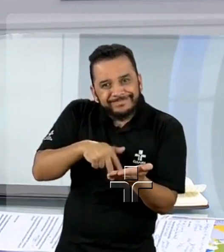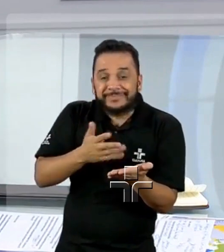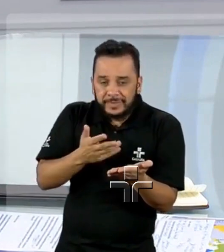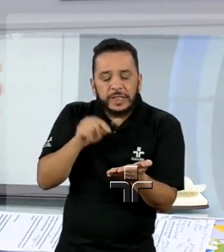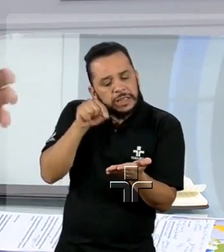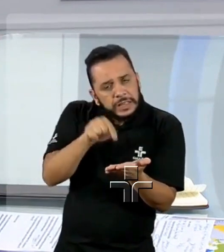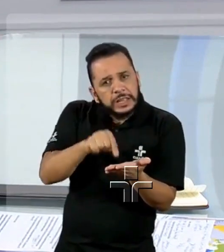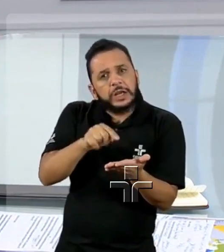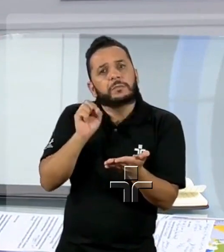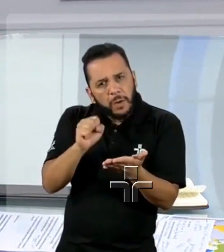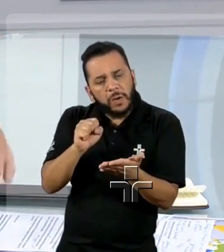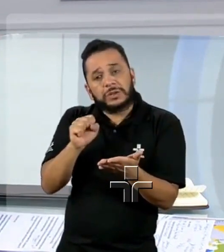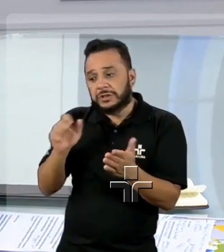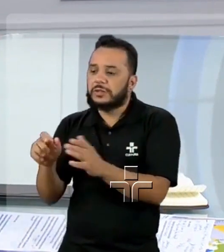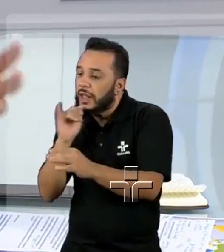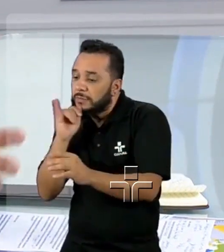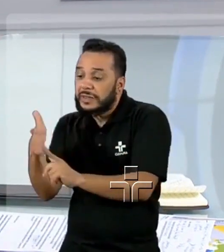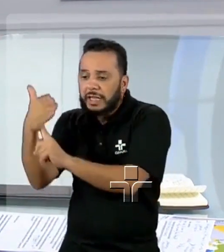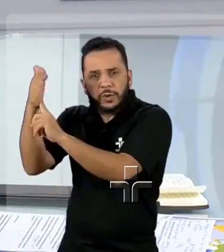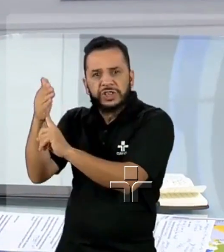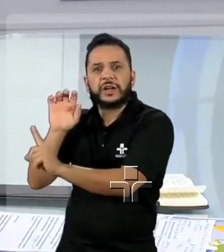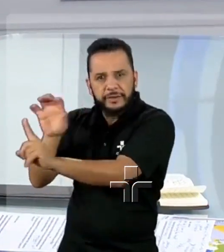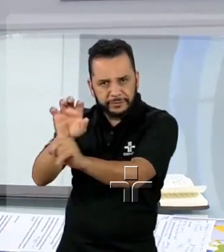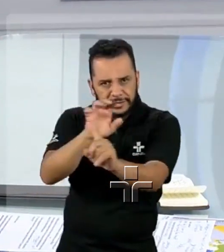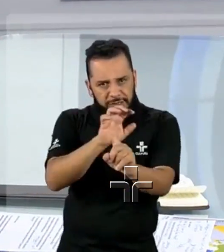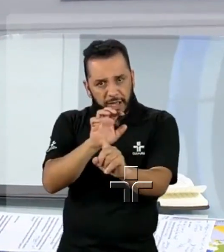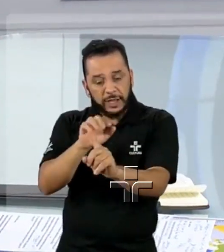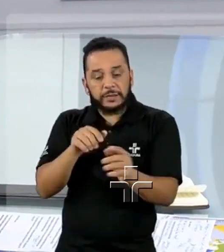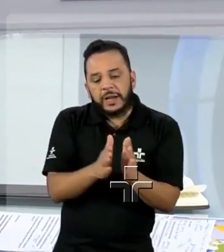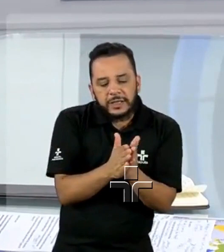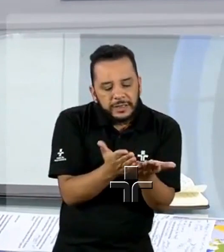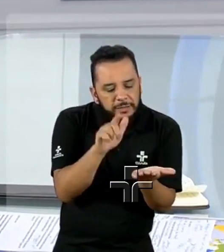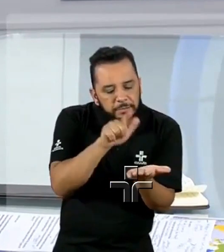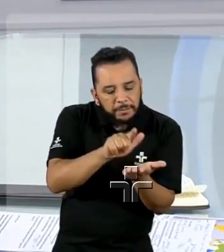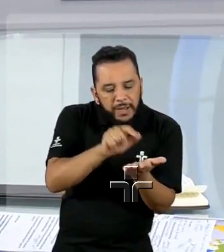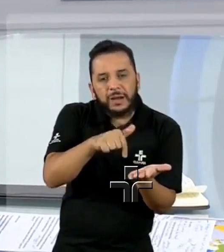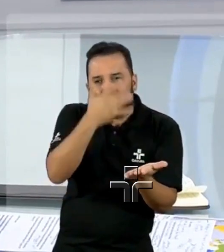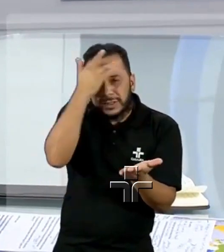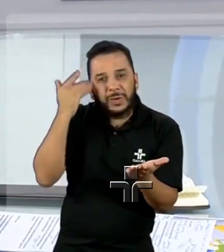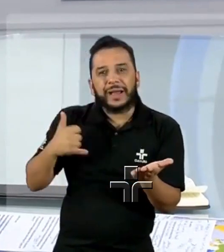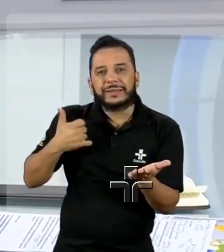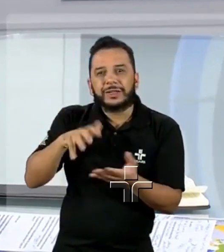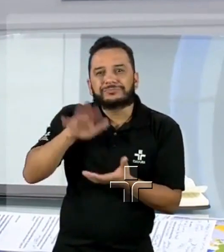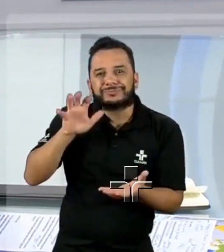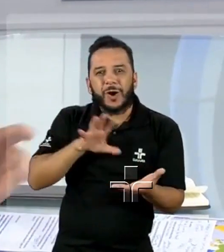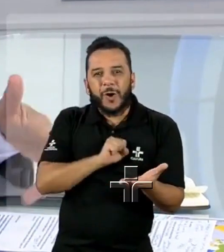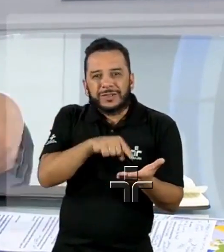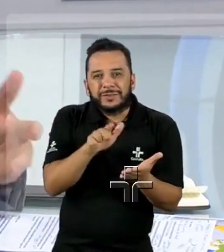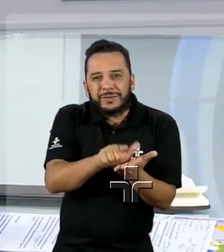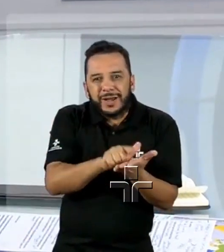em pessoas mais da minha idade, ou pessoas mais velhas, né? Eu tendo a acreditar que para